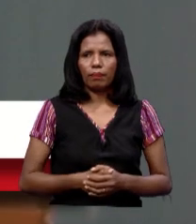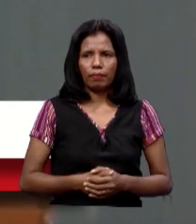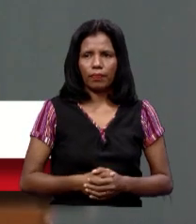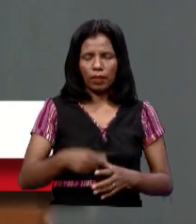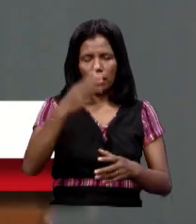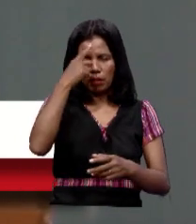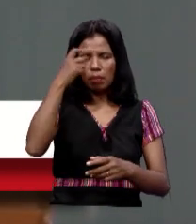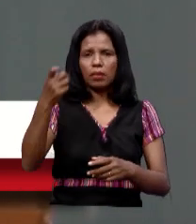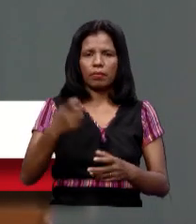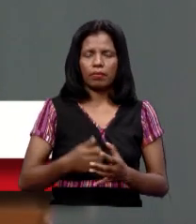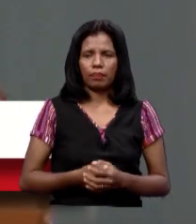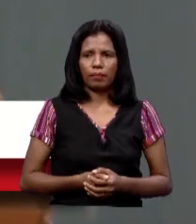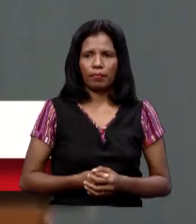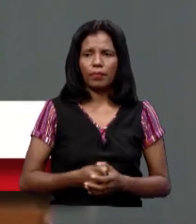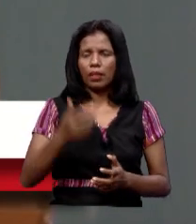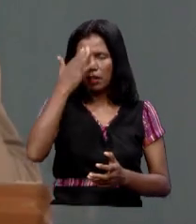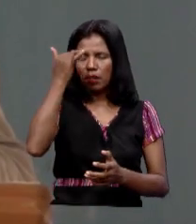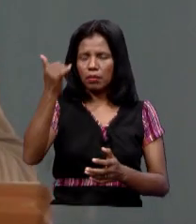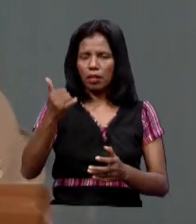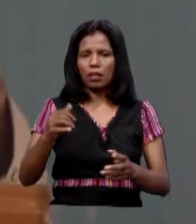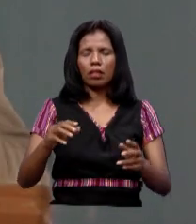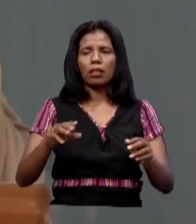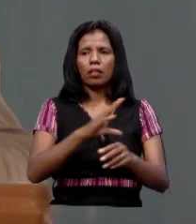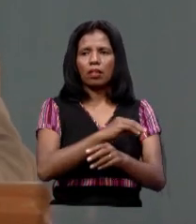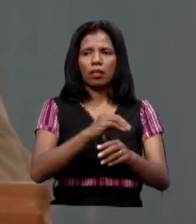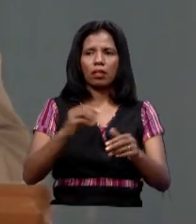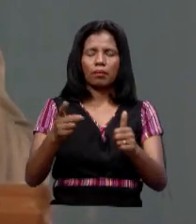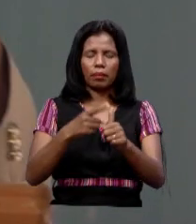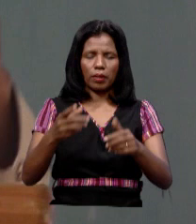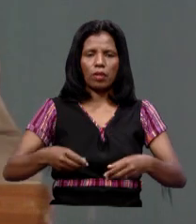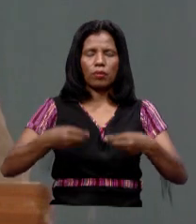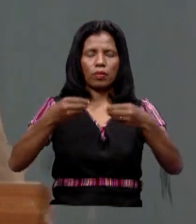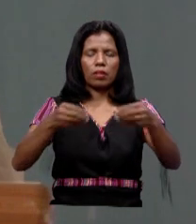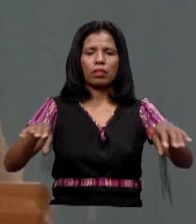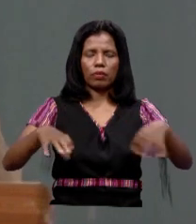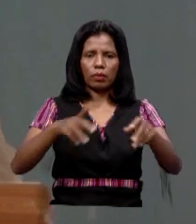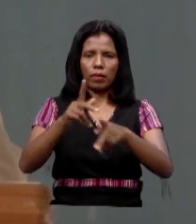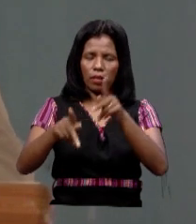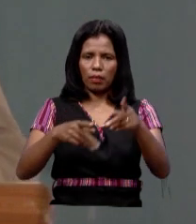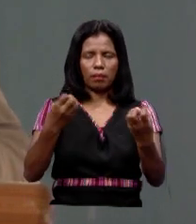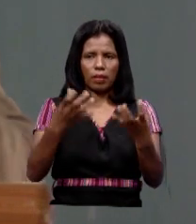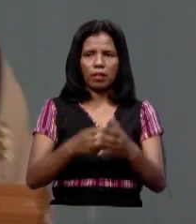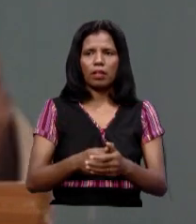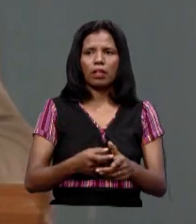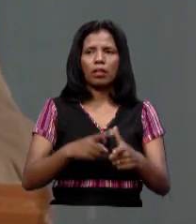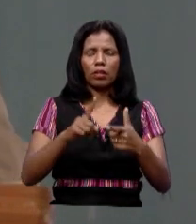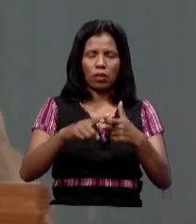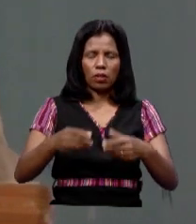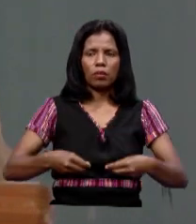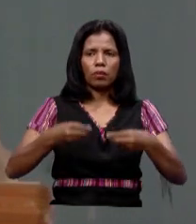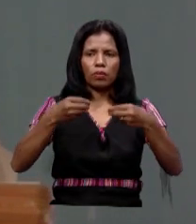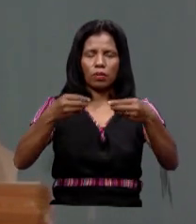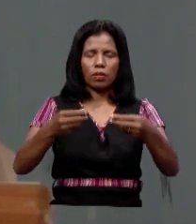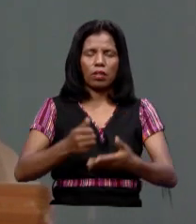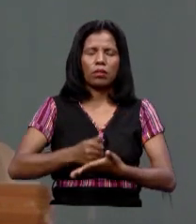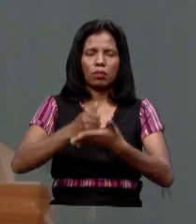Tambah sah, tambah setor privado primeiro cria campo de trabalho para lema bar. Segundo, fone ni a receita para estar